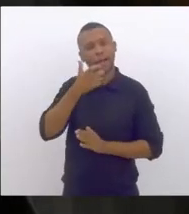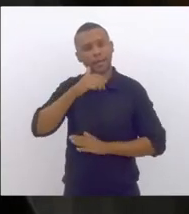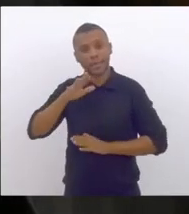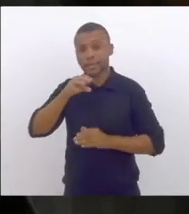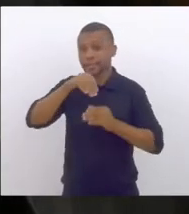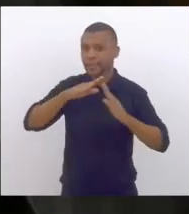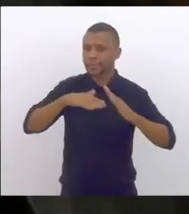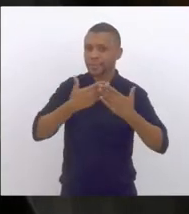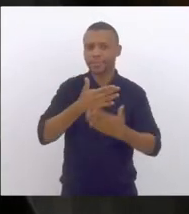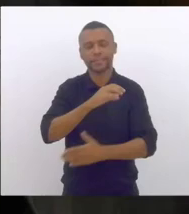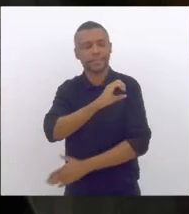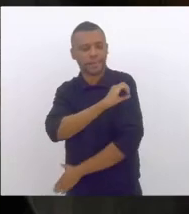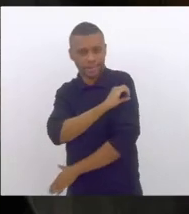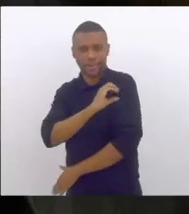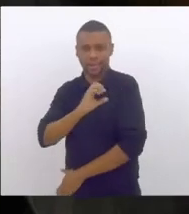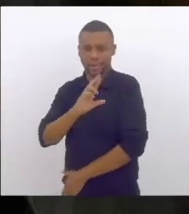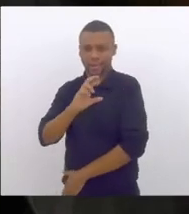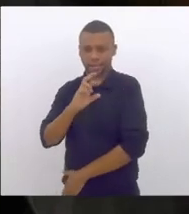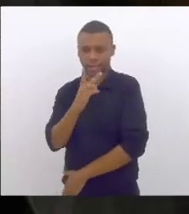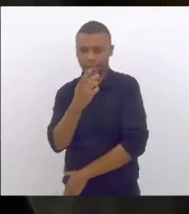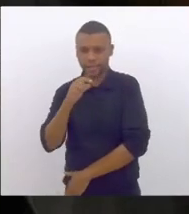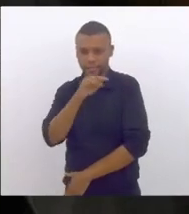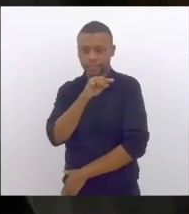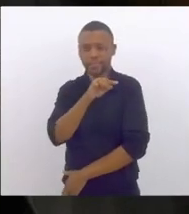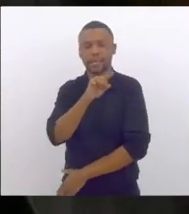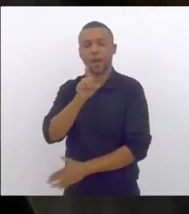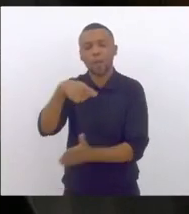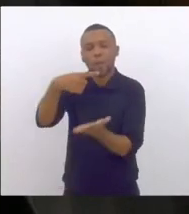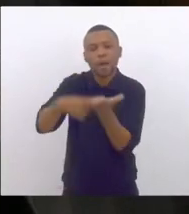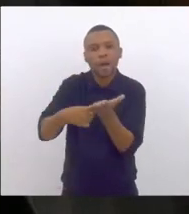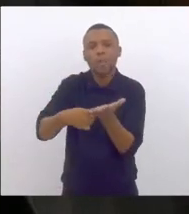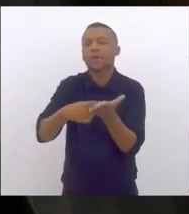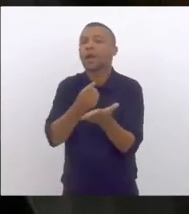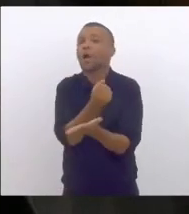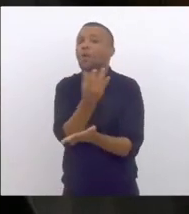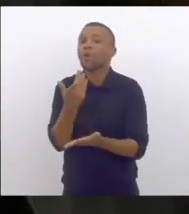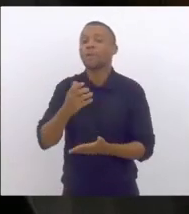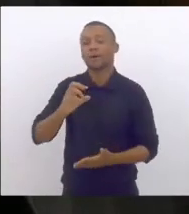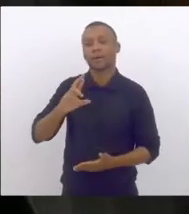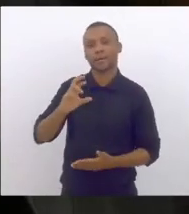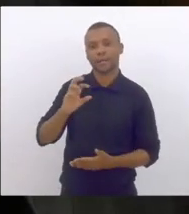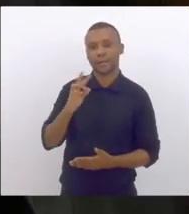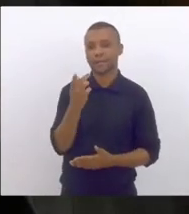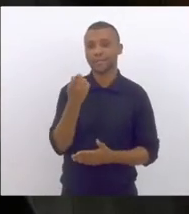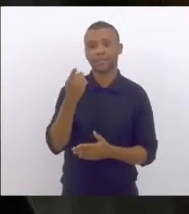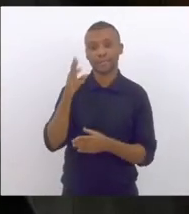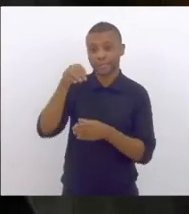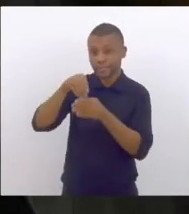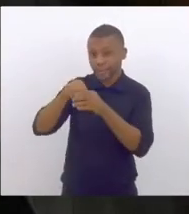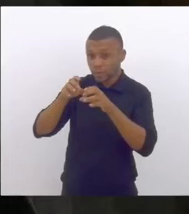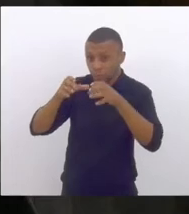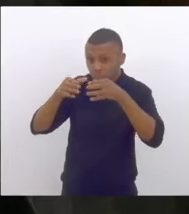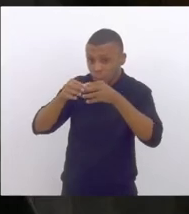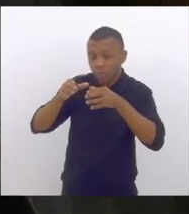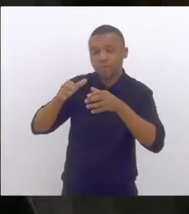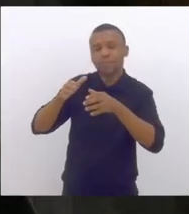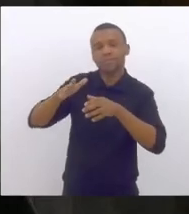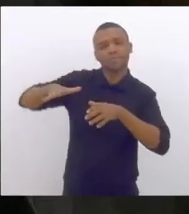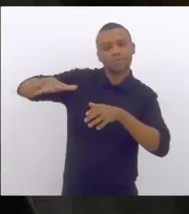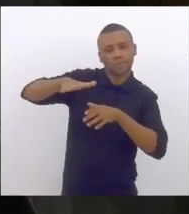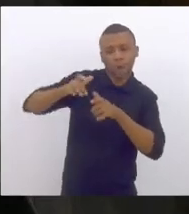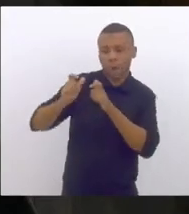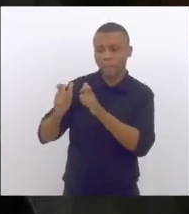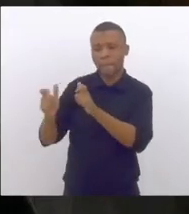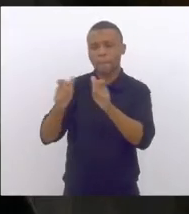por meio do qual creches comunitárias situadas em territórios populares de